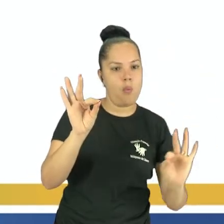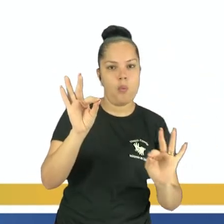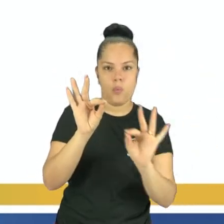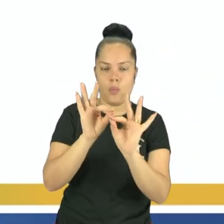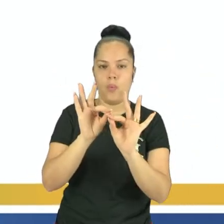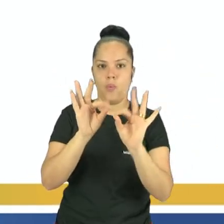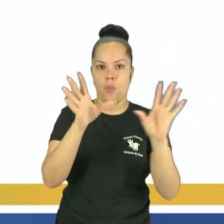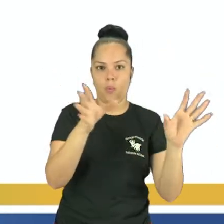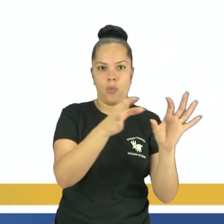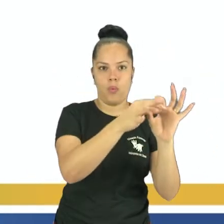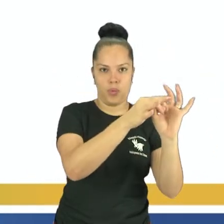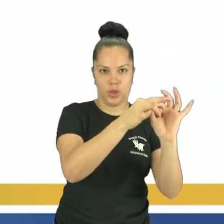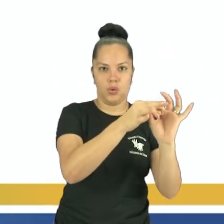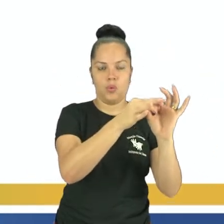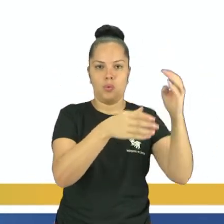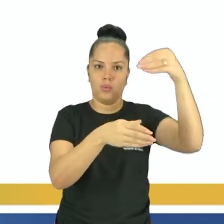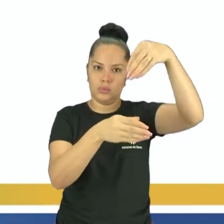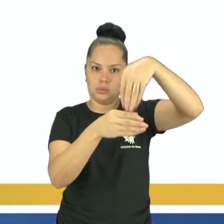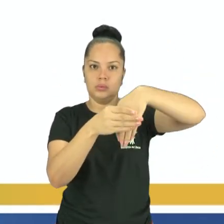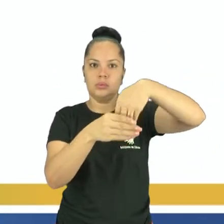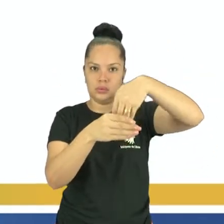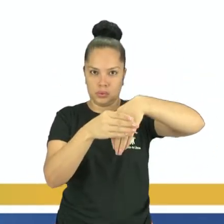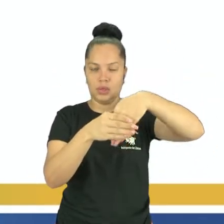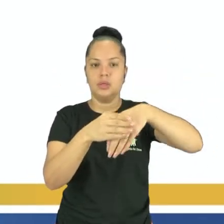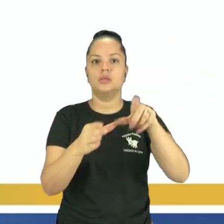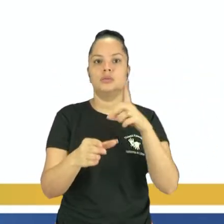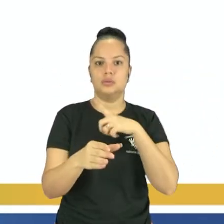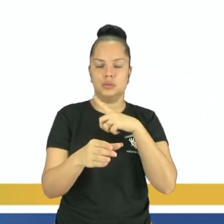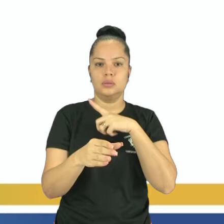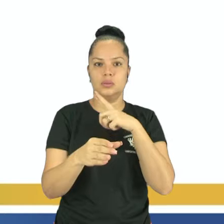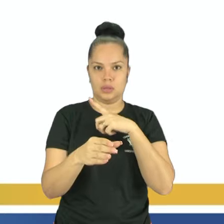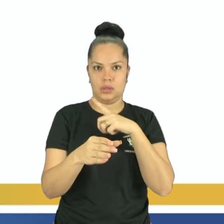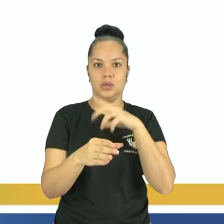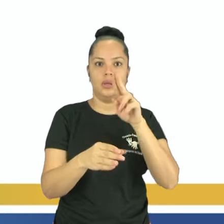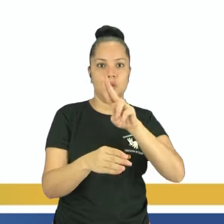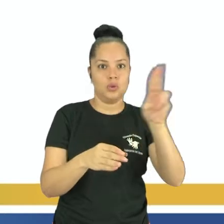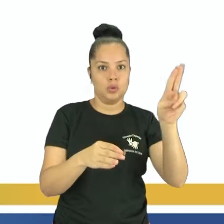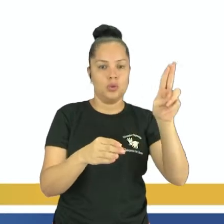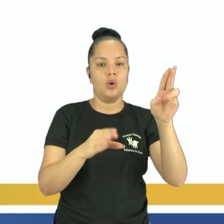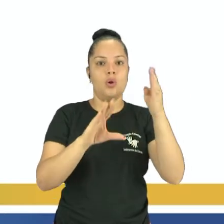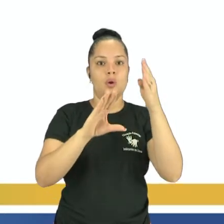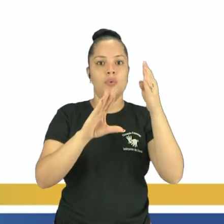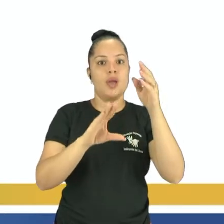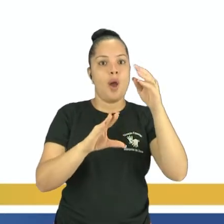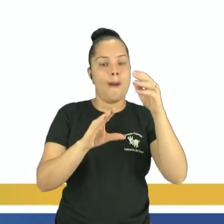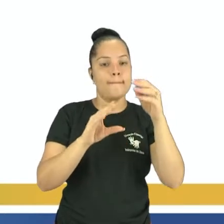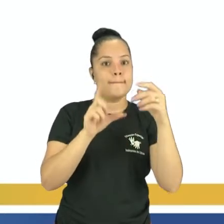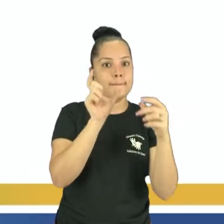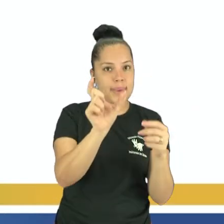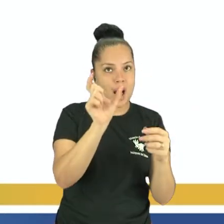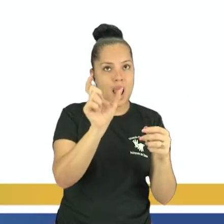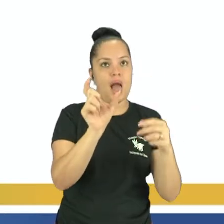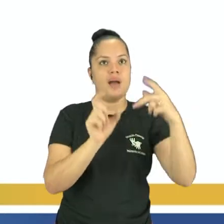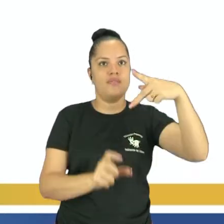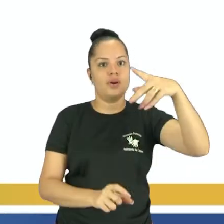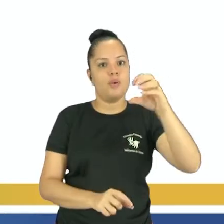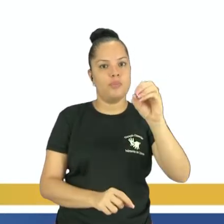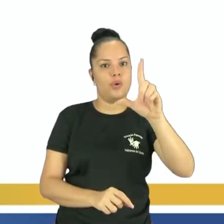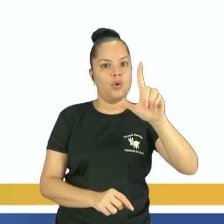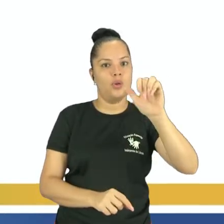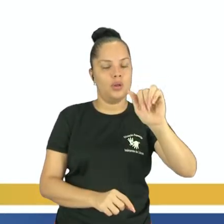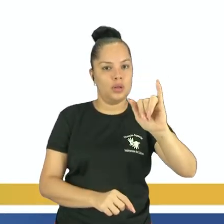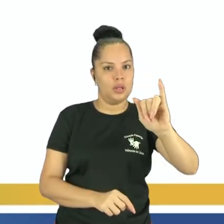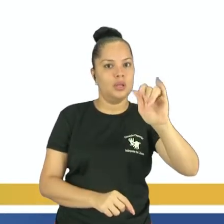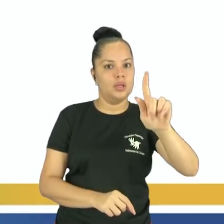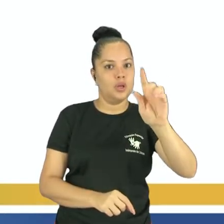um polígono com seu interior, né? Então, eu tenho uma região chamada aí de região poligonal, né? Essa região, ela pode